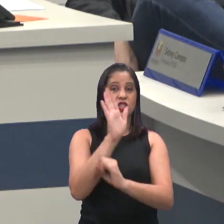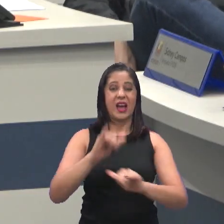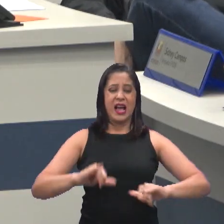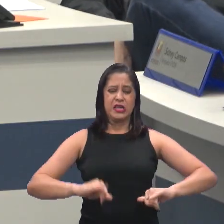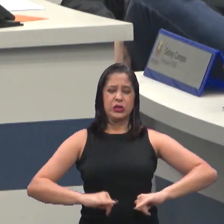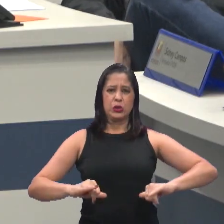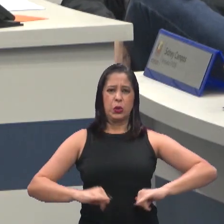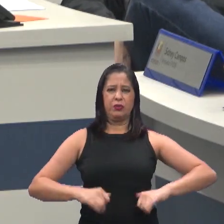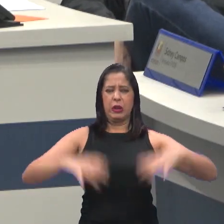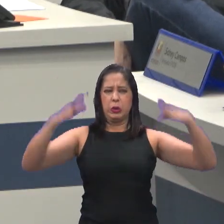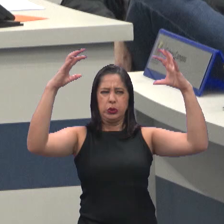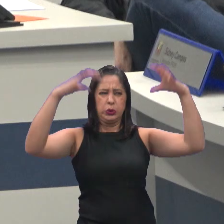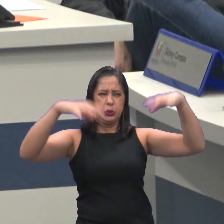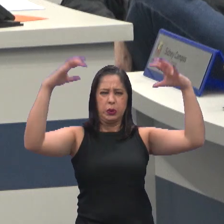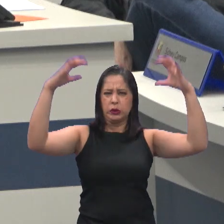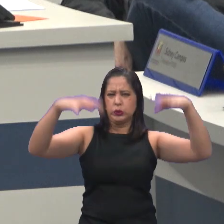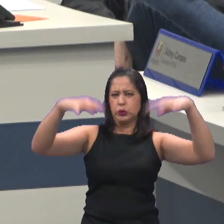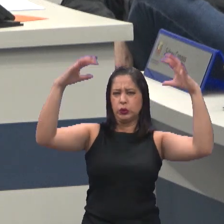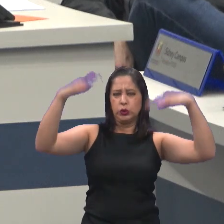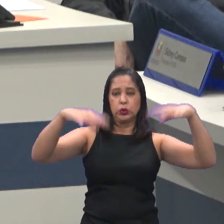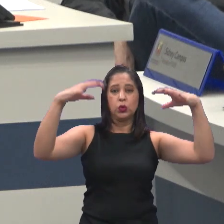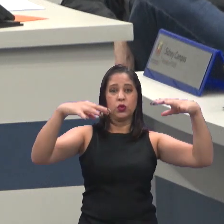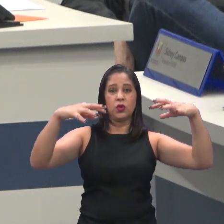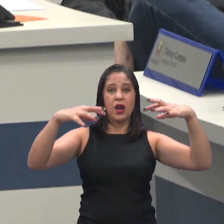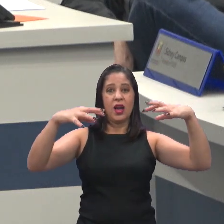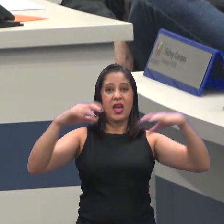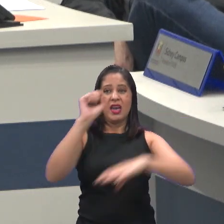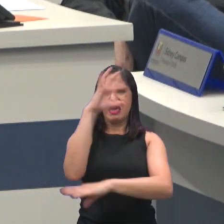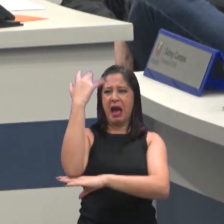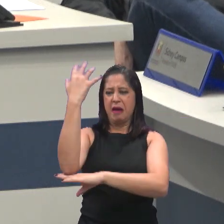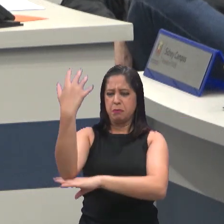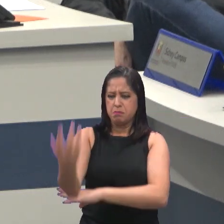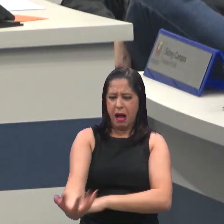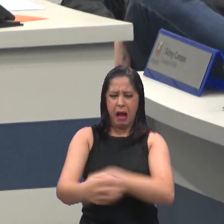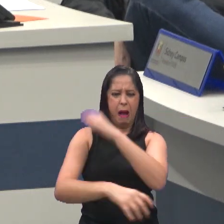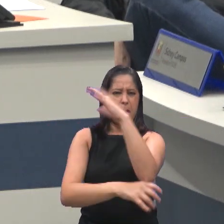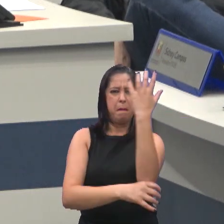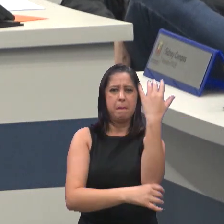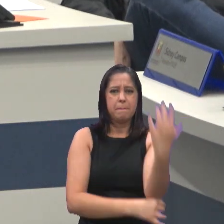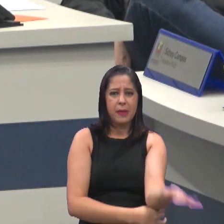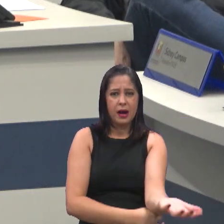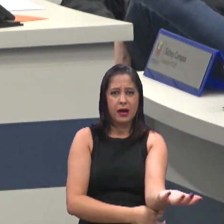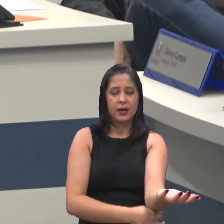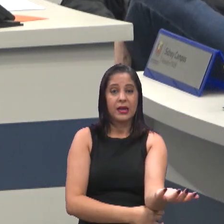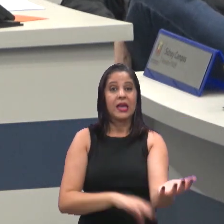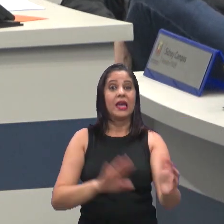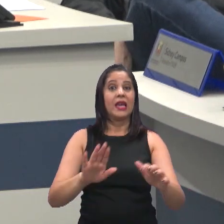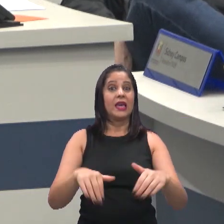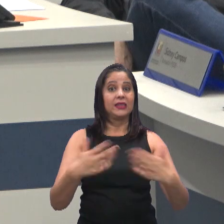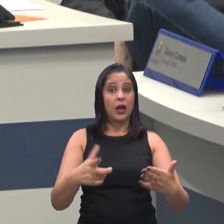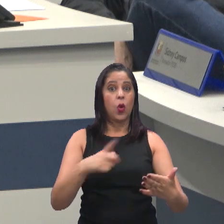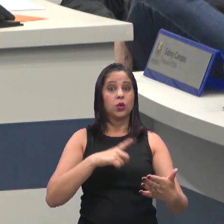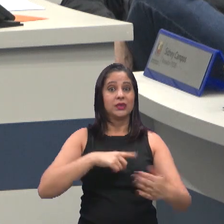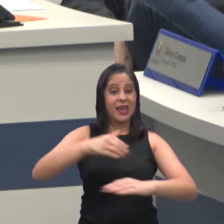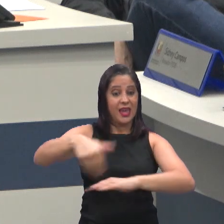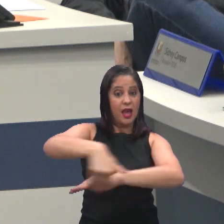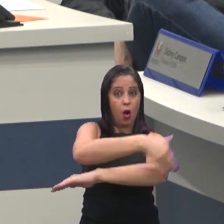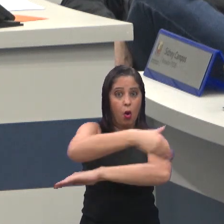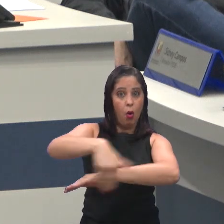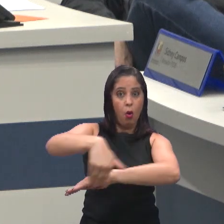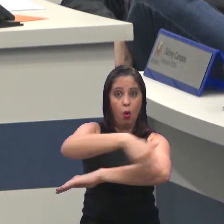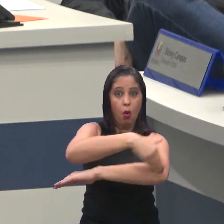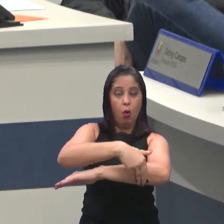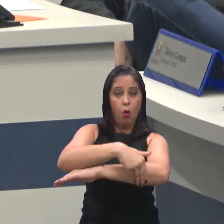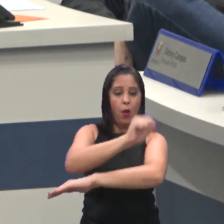tempestades fortes, e a gente perdeu muitas árvores lá no Jardim das Indústrias. Então, essa é uma reportagem de ruas que eram arborizadas, hoje